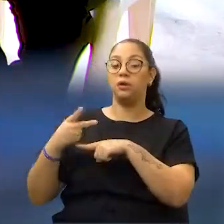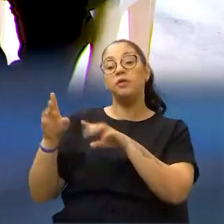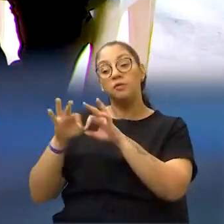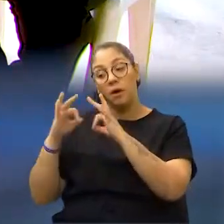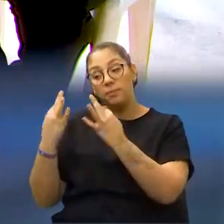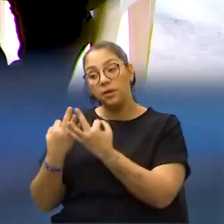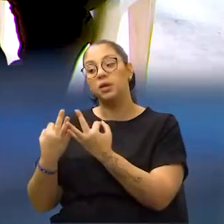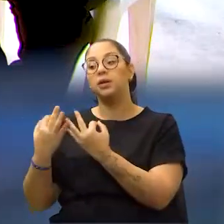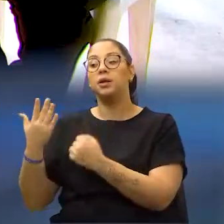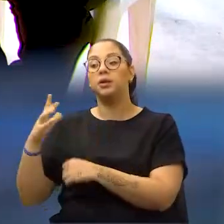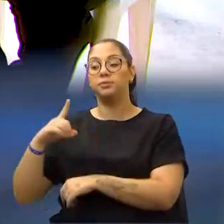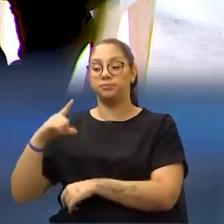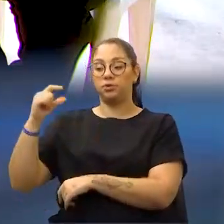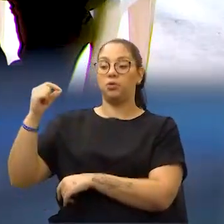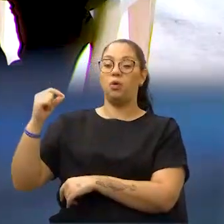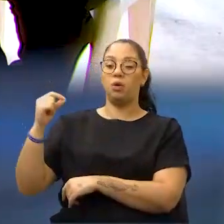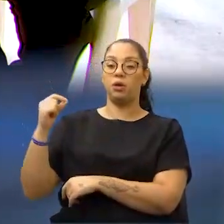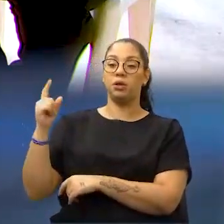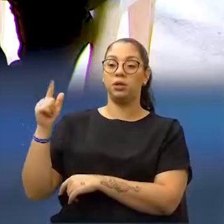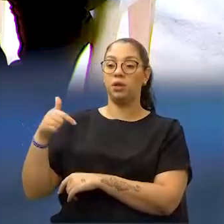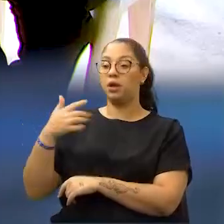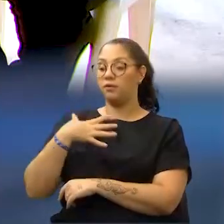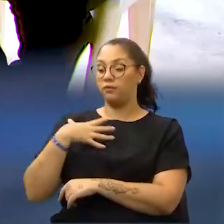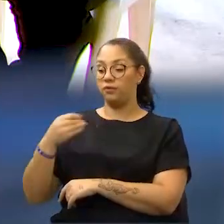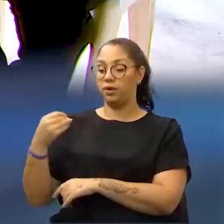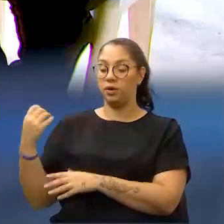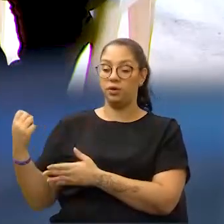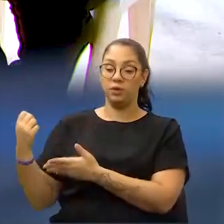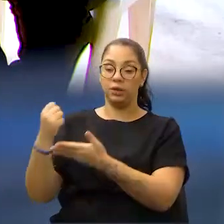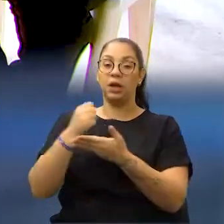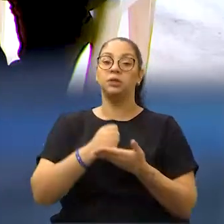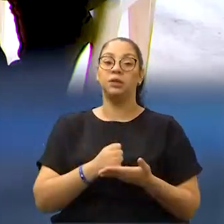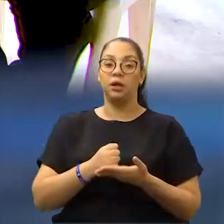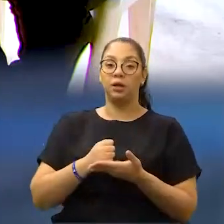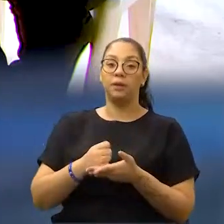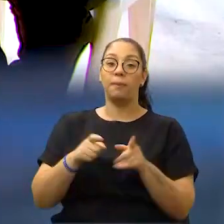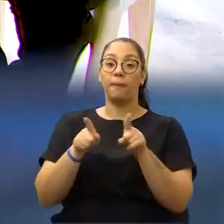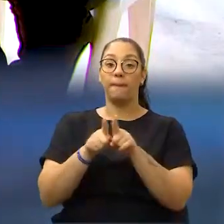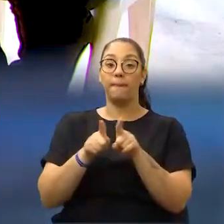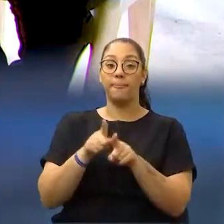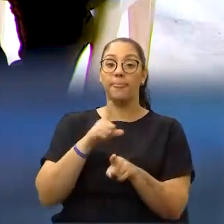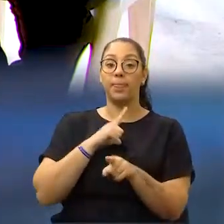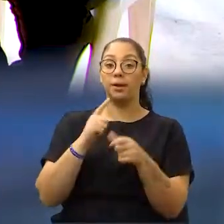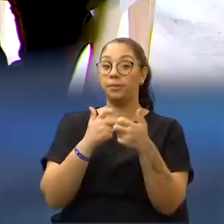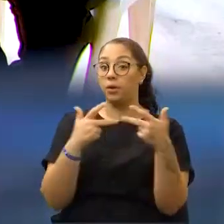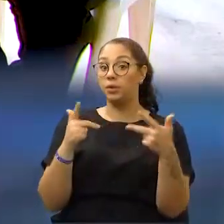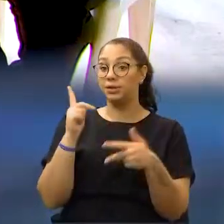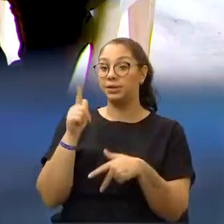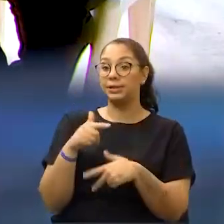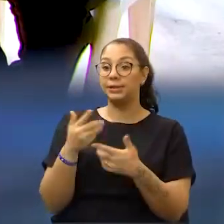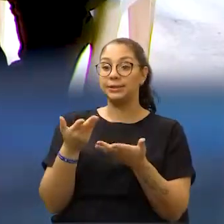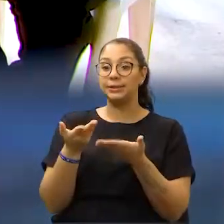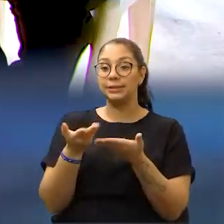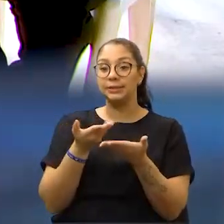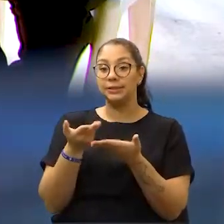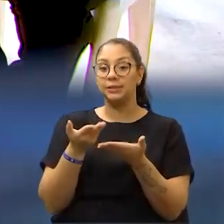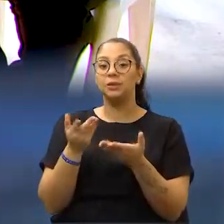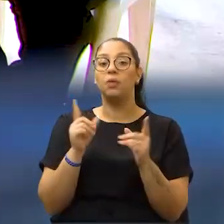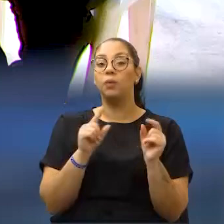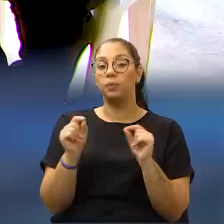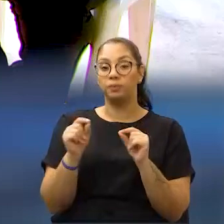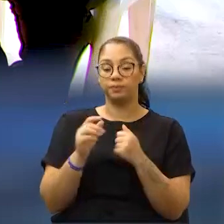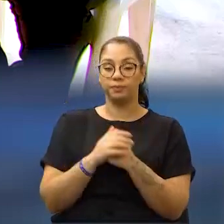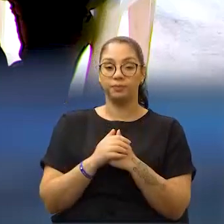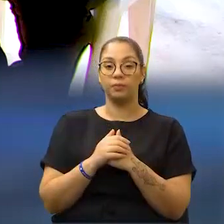busca espontânea, né? As famílias também buscam o serviço para inserir seus filhos, né? E também tem uma coisa